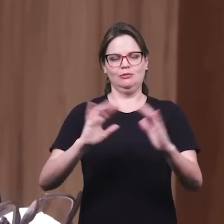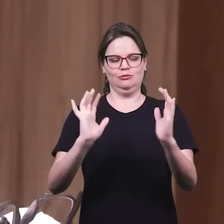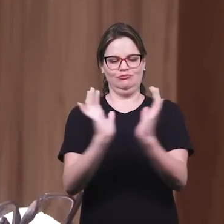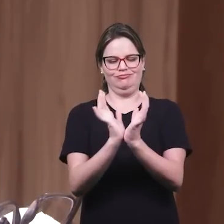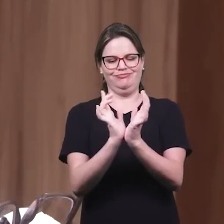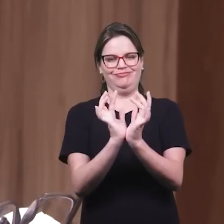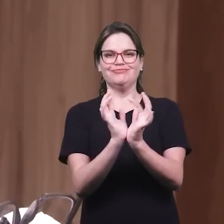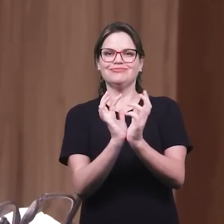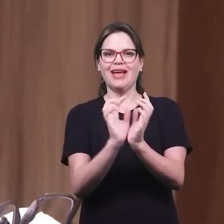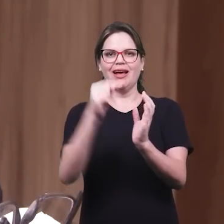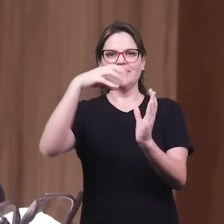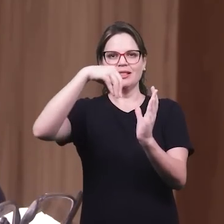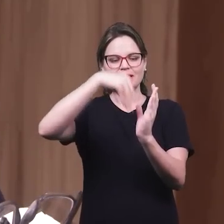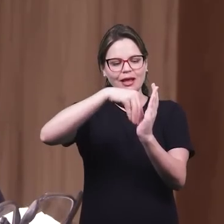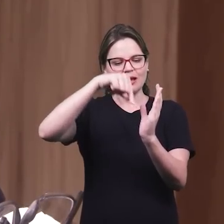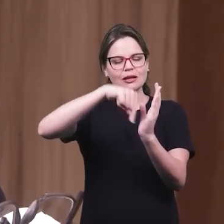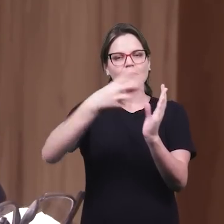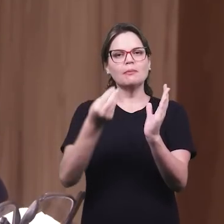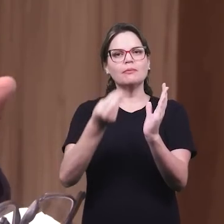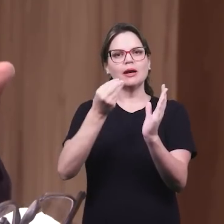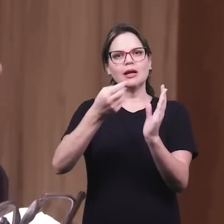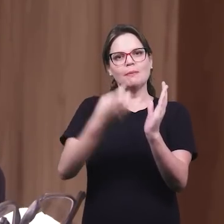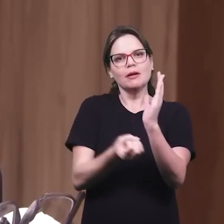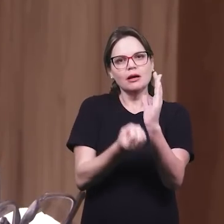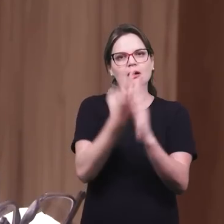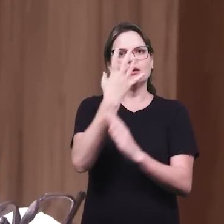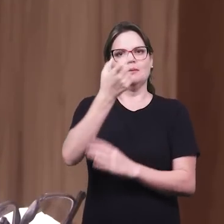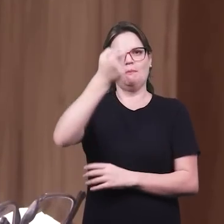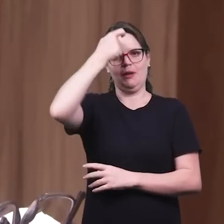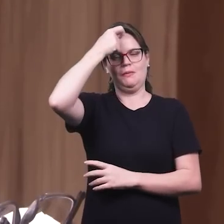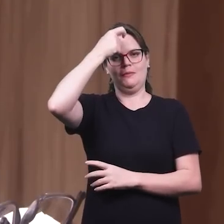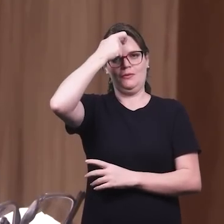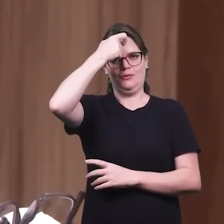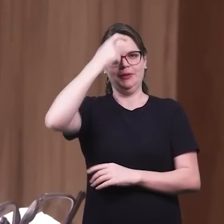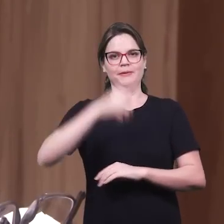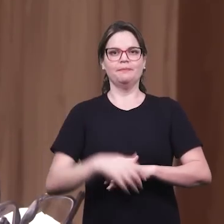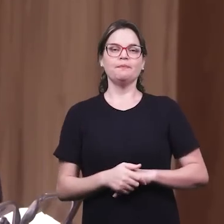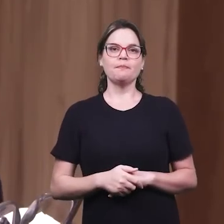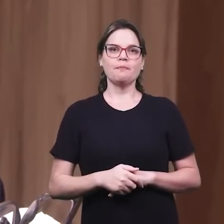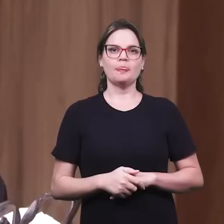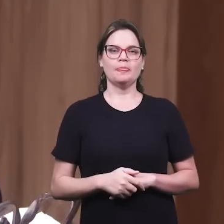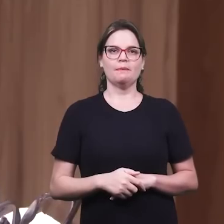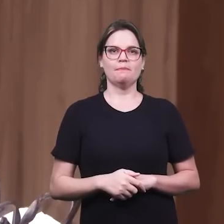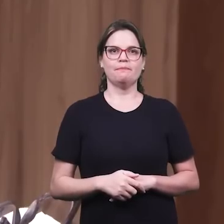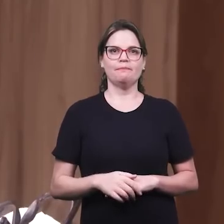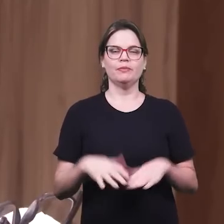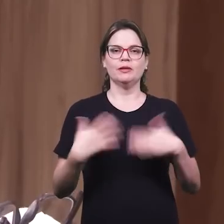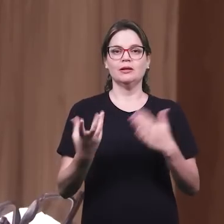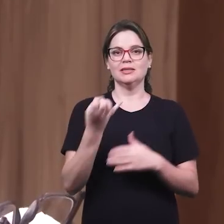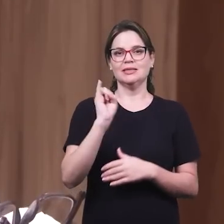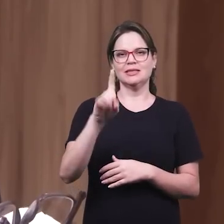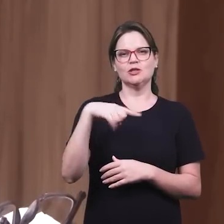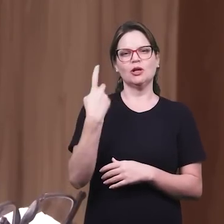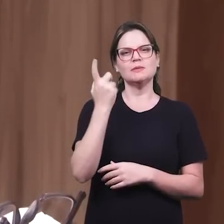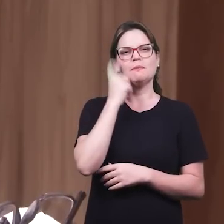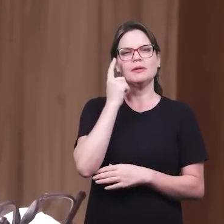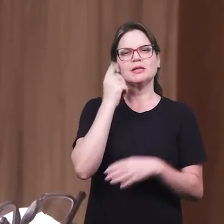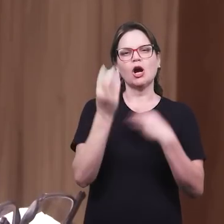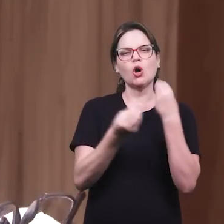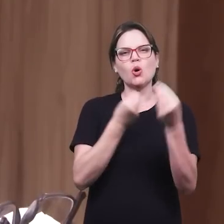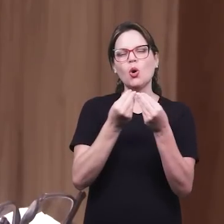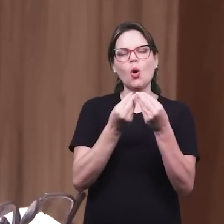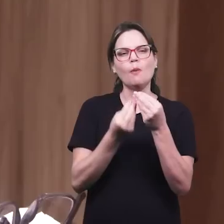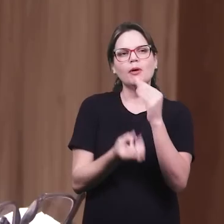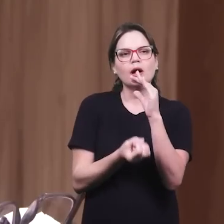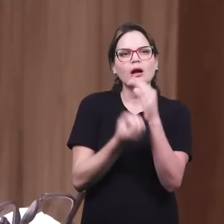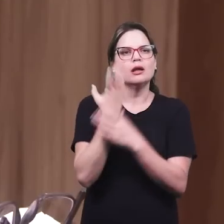dessa memória. E normalmente, né, quando a gente pensa na formação da